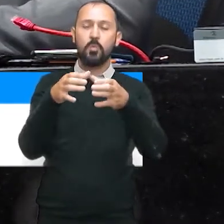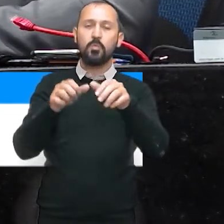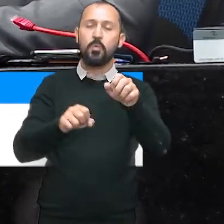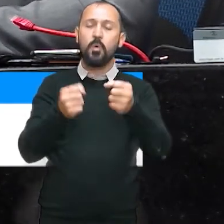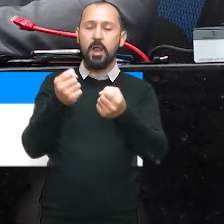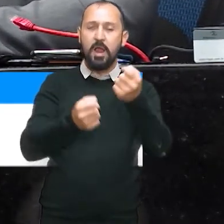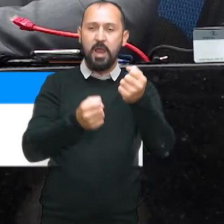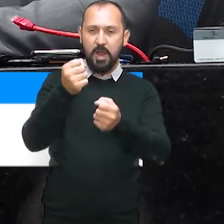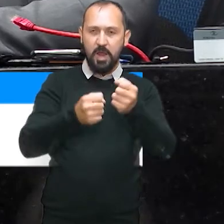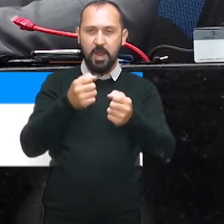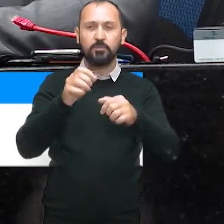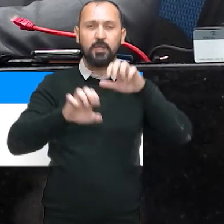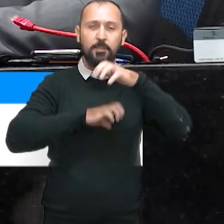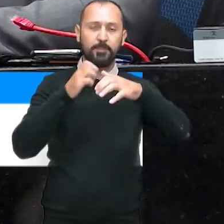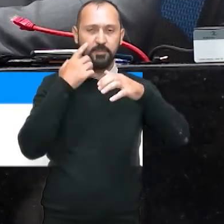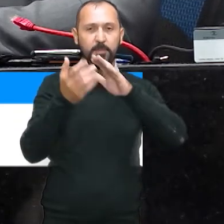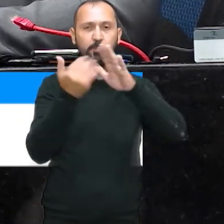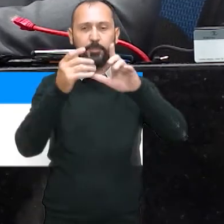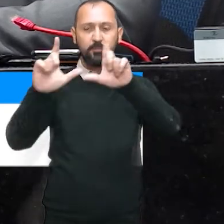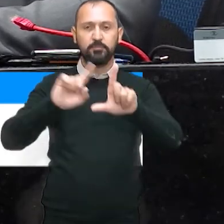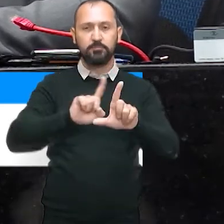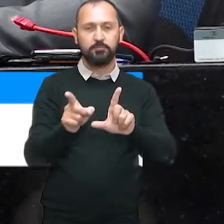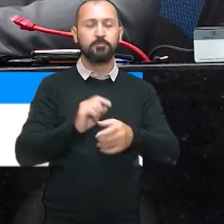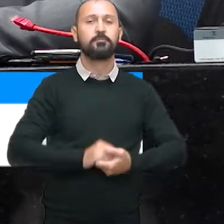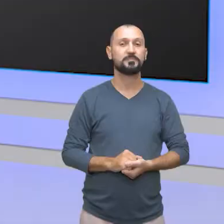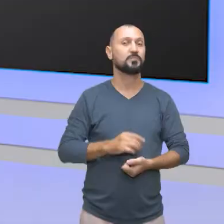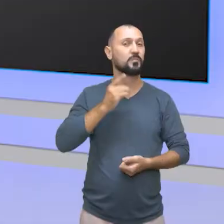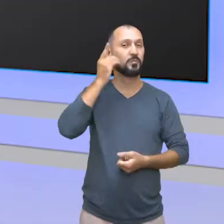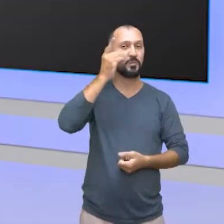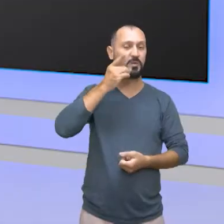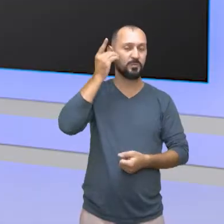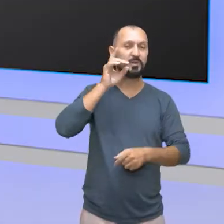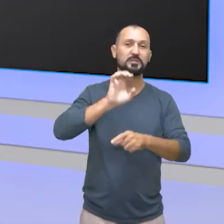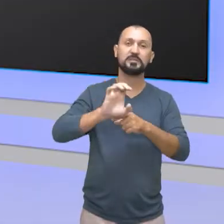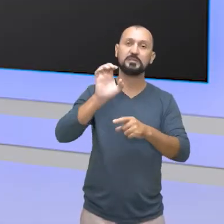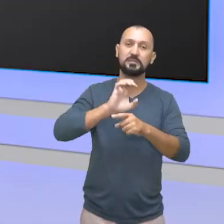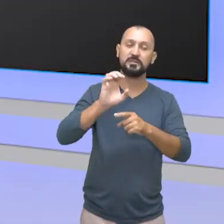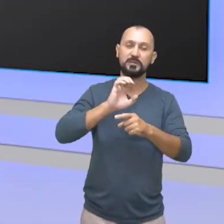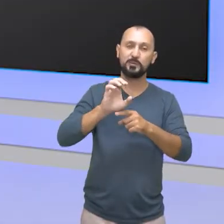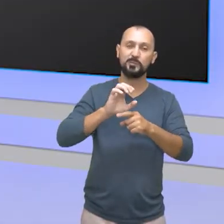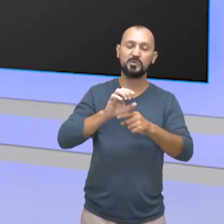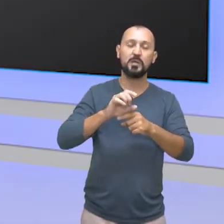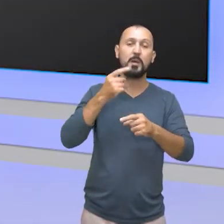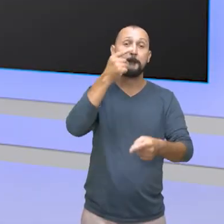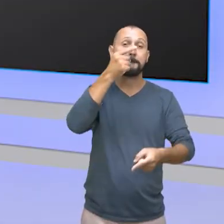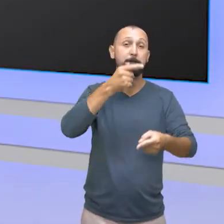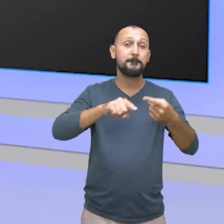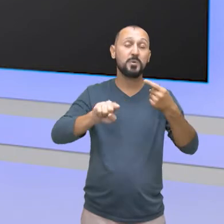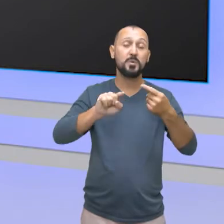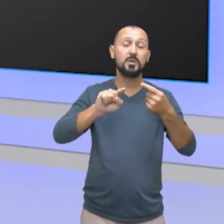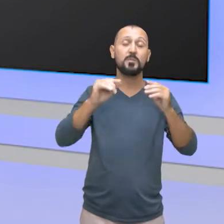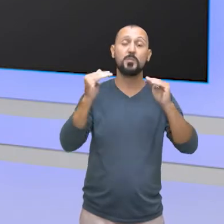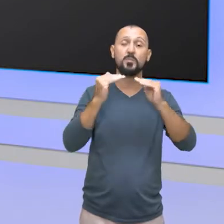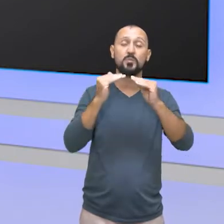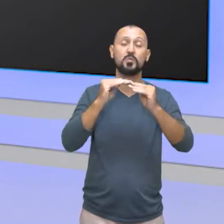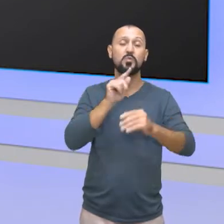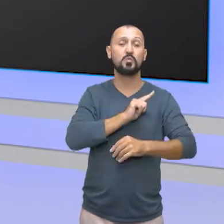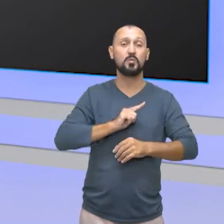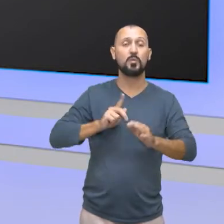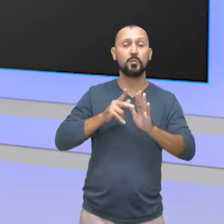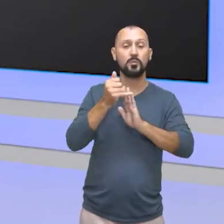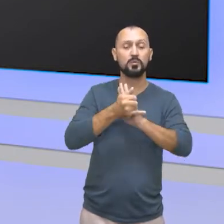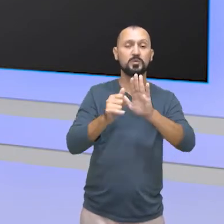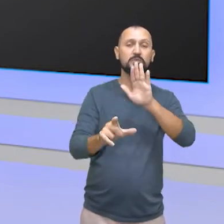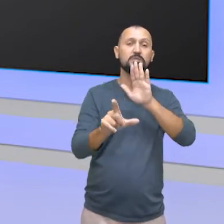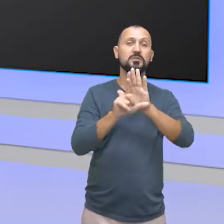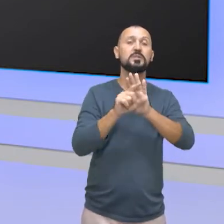na retirada dos medidores restantes. Deputados estaduais aprovam veto total do governo